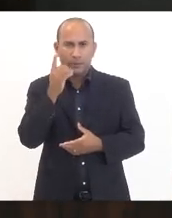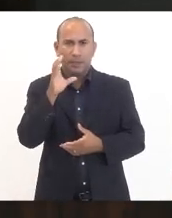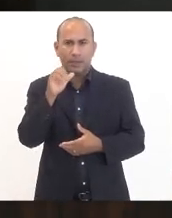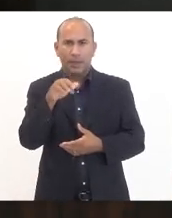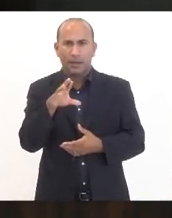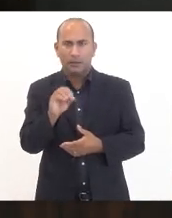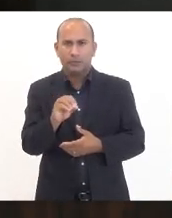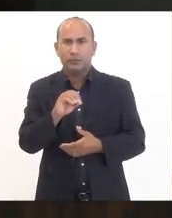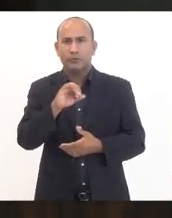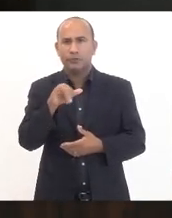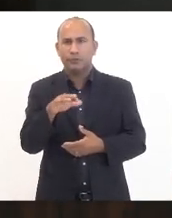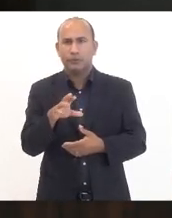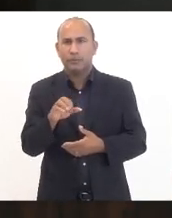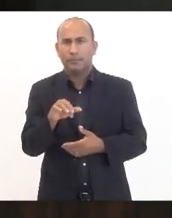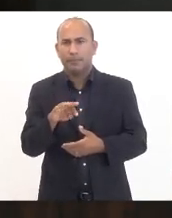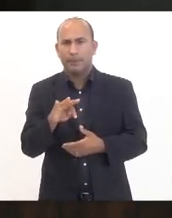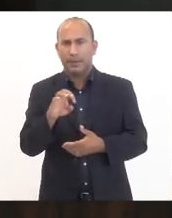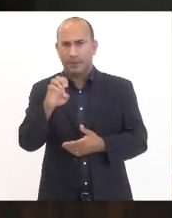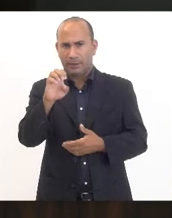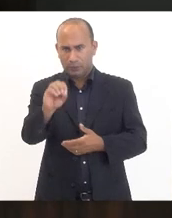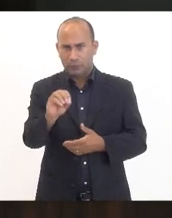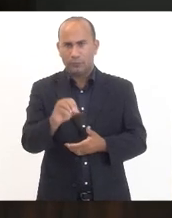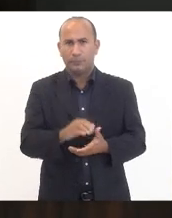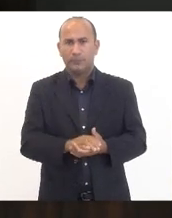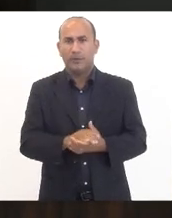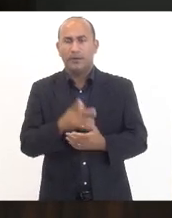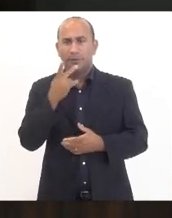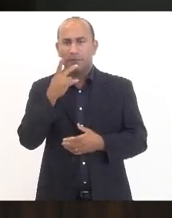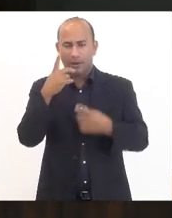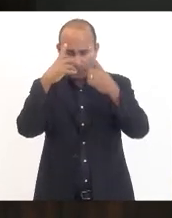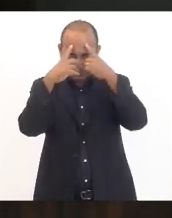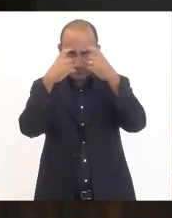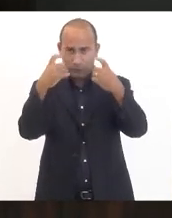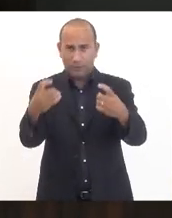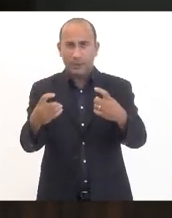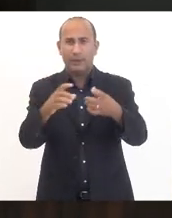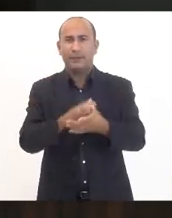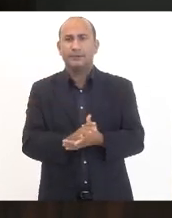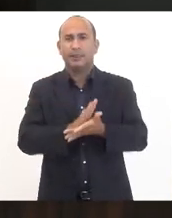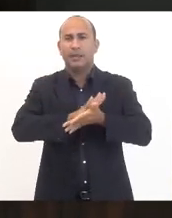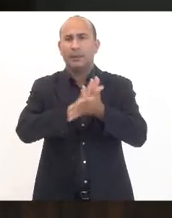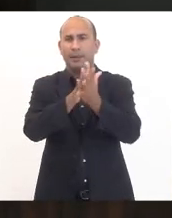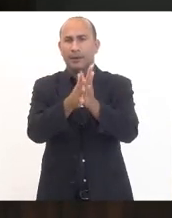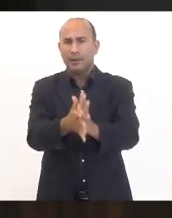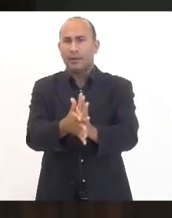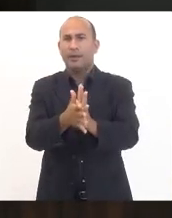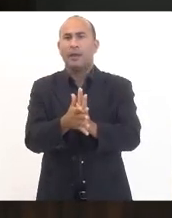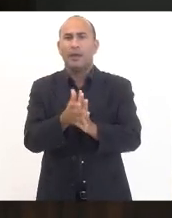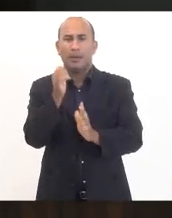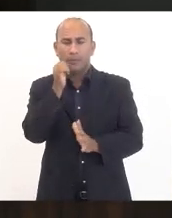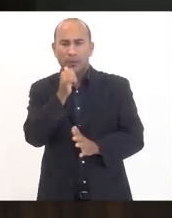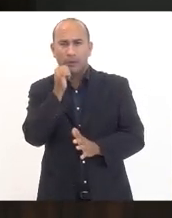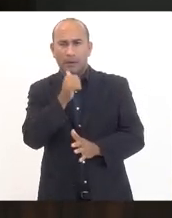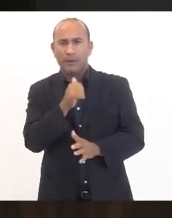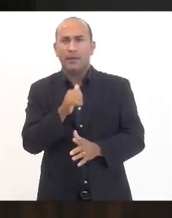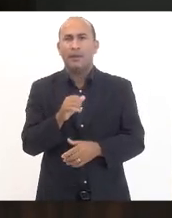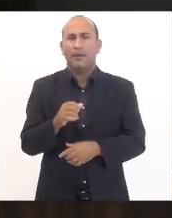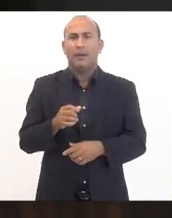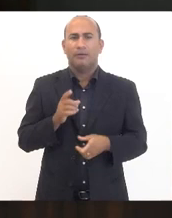Carlos Mink e Gilberto Palmares, que cria o Programa Estadual de Combate à Violência e à Discriminação a lésbicas, gays,